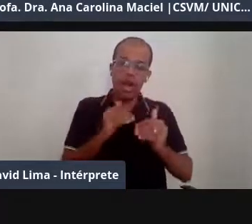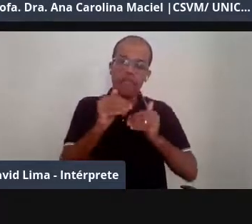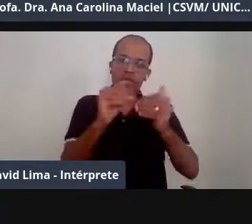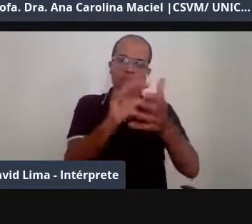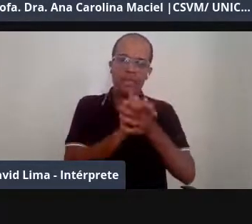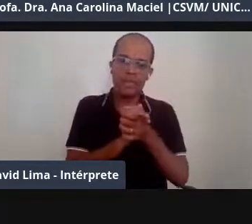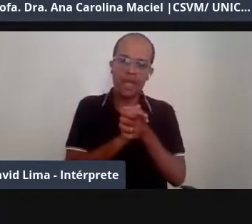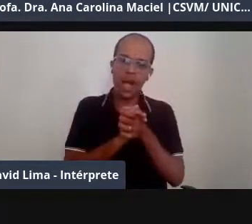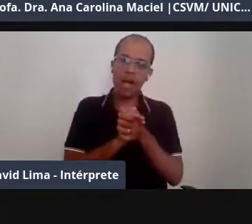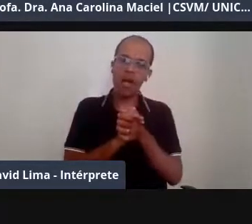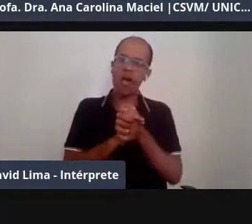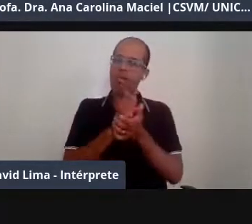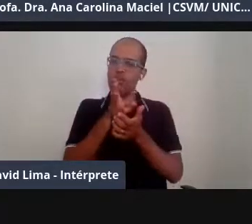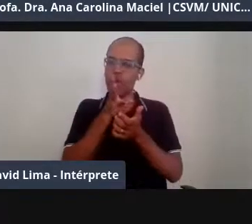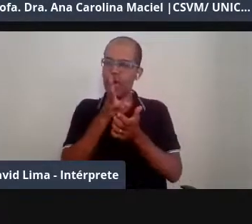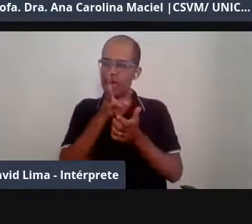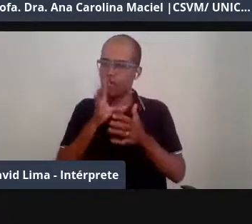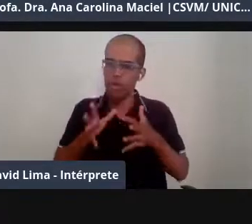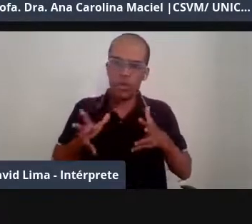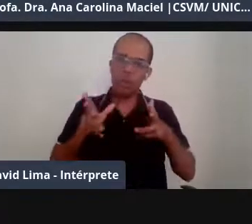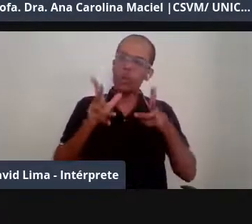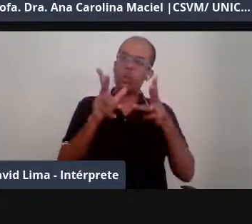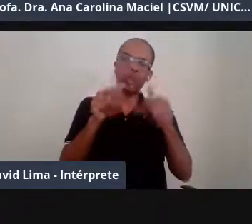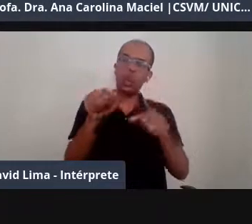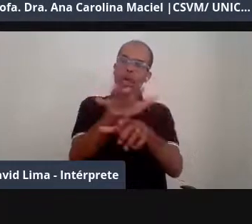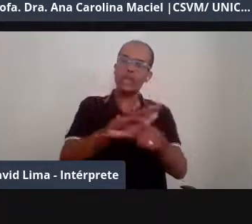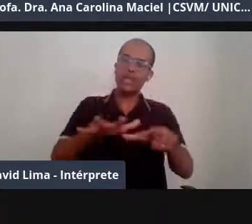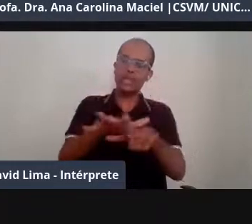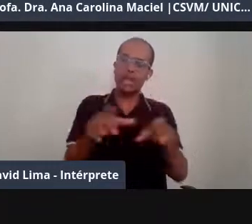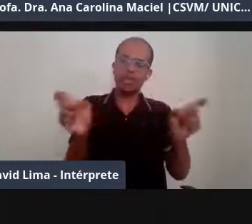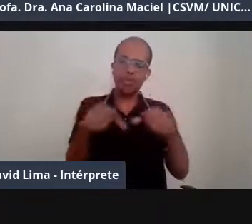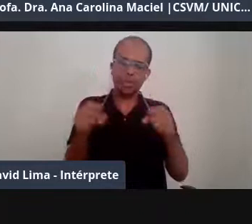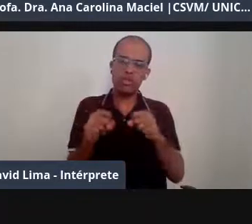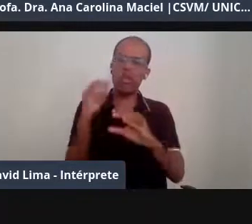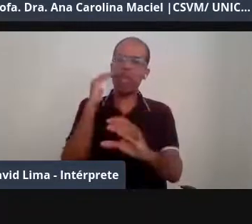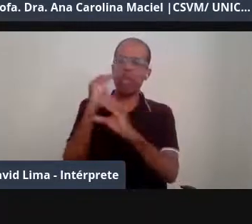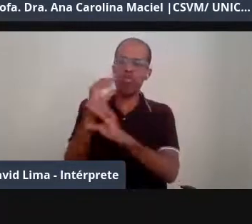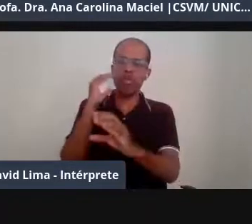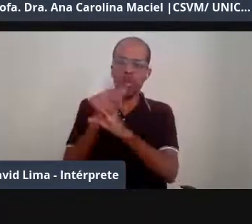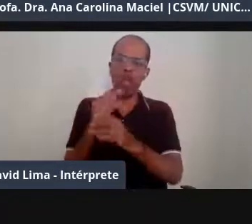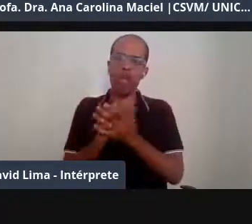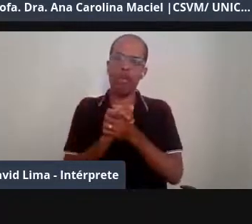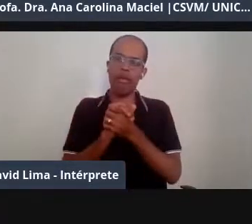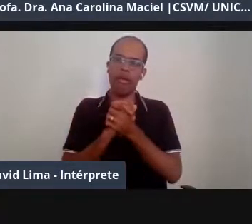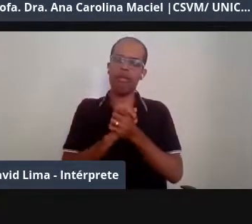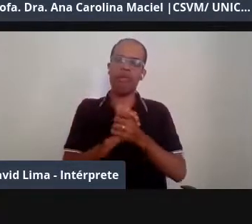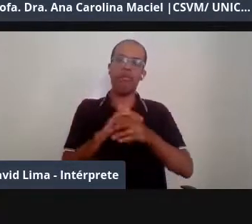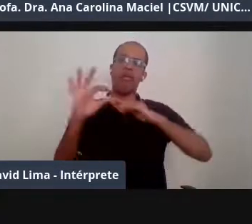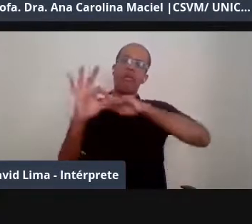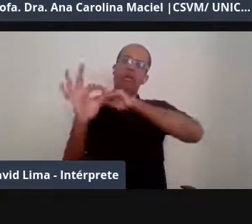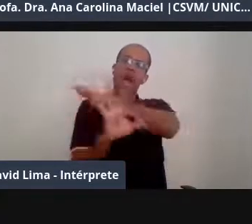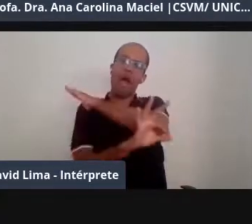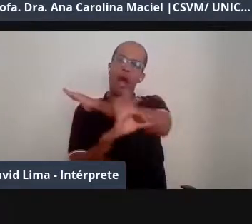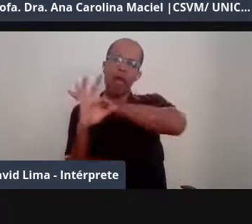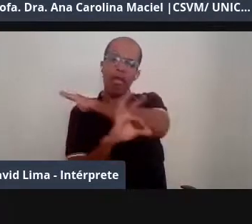no conhecimento em todas as áreas possíveis, seja engenheiro, seja um arquiteto, Enfim,